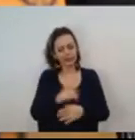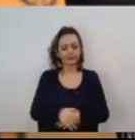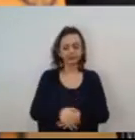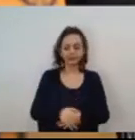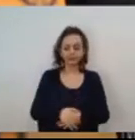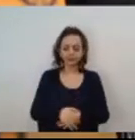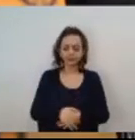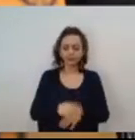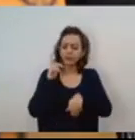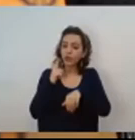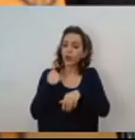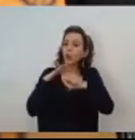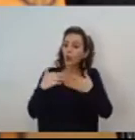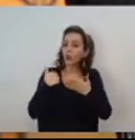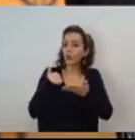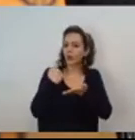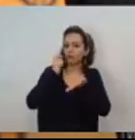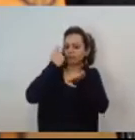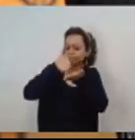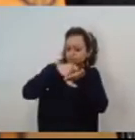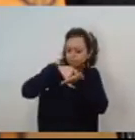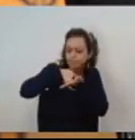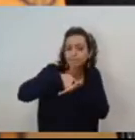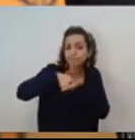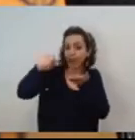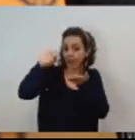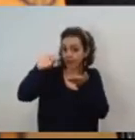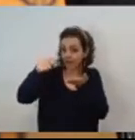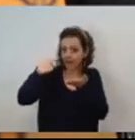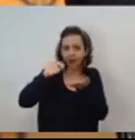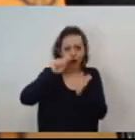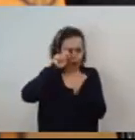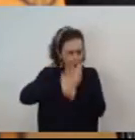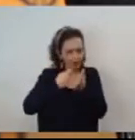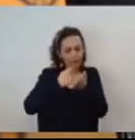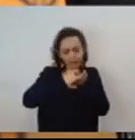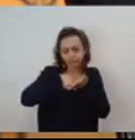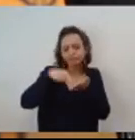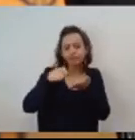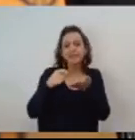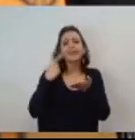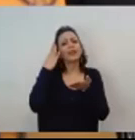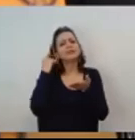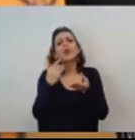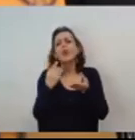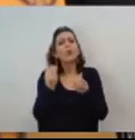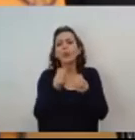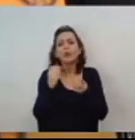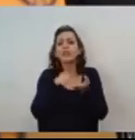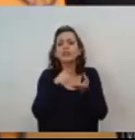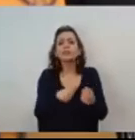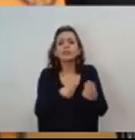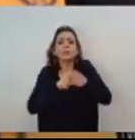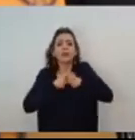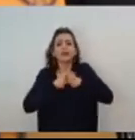a oportunidade foi dada para mim porque a gente sabe que a oportunidade para as pessoas negras no Brasil seja